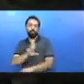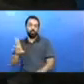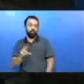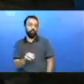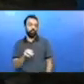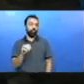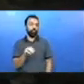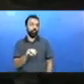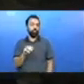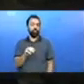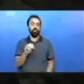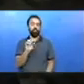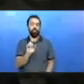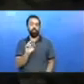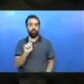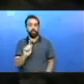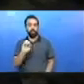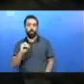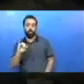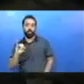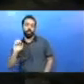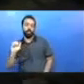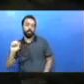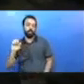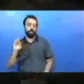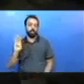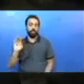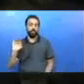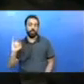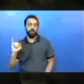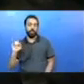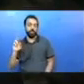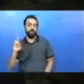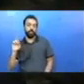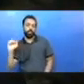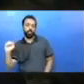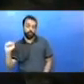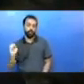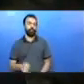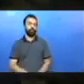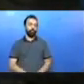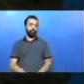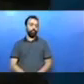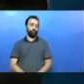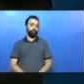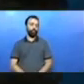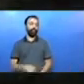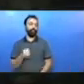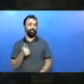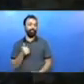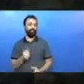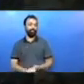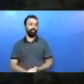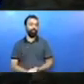Vejam. Termina da mesma forma que a laranjeira e a bananeira, goiabeira. Muito bem.